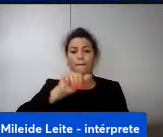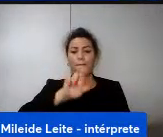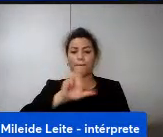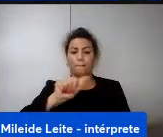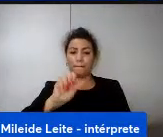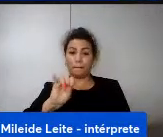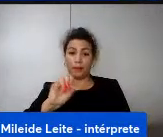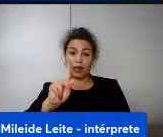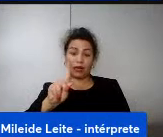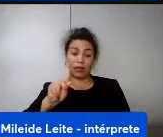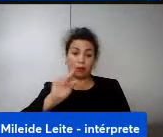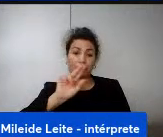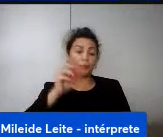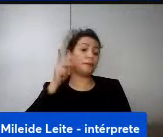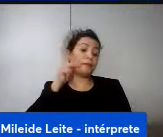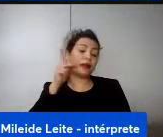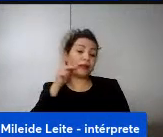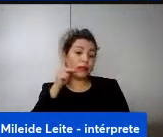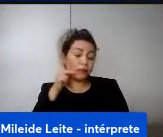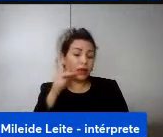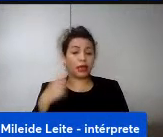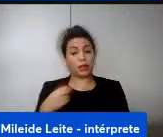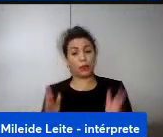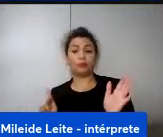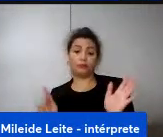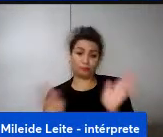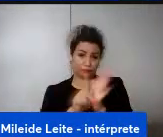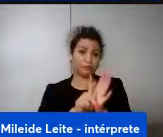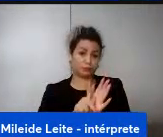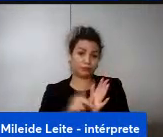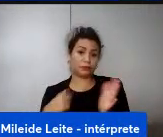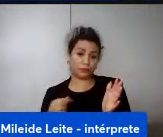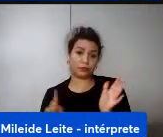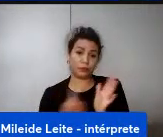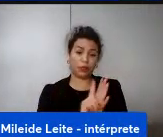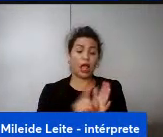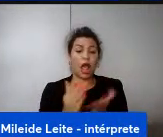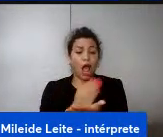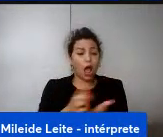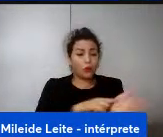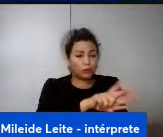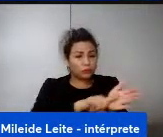Martins Leitão e do qual eu faço parte, certo? Algumas das pesquisas